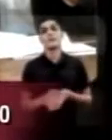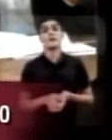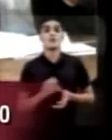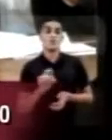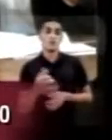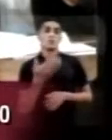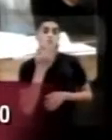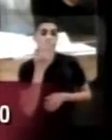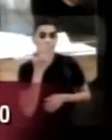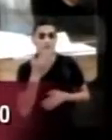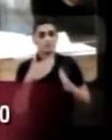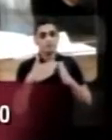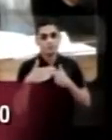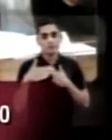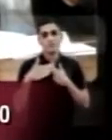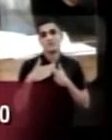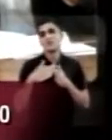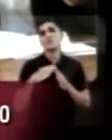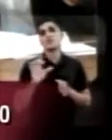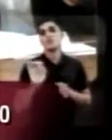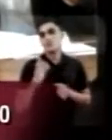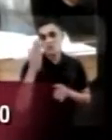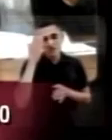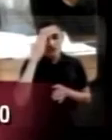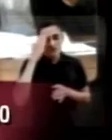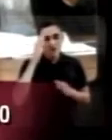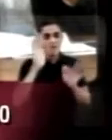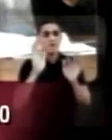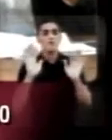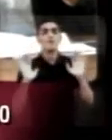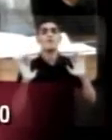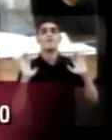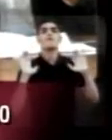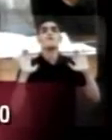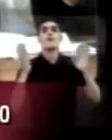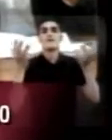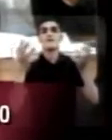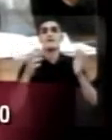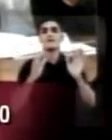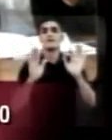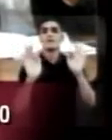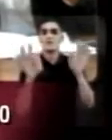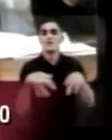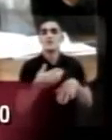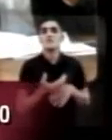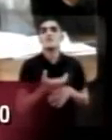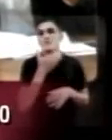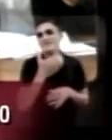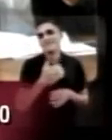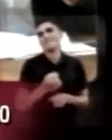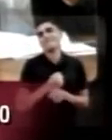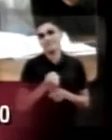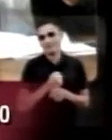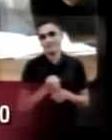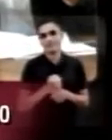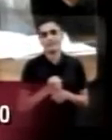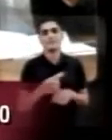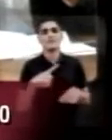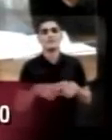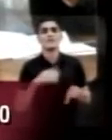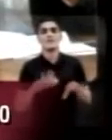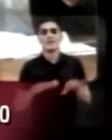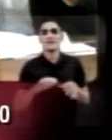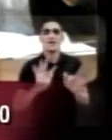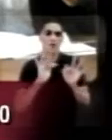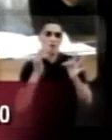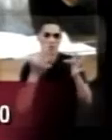que é uma festa de final de ano para uma família unida, uma família que se reencontra, muitas vezes não se vê